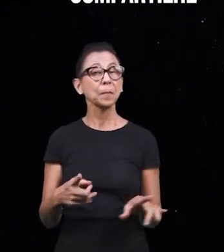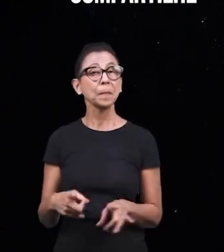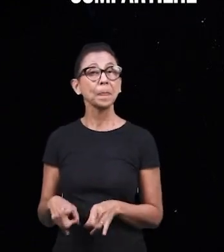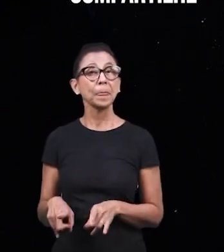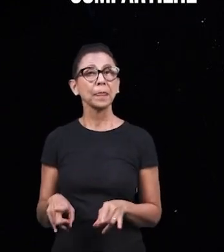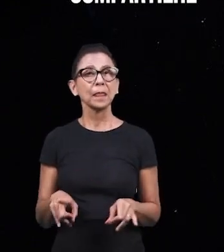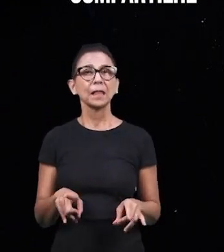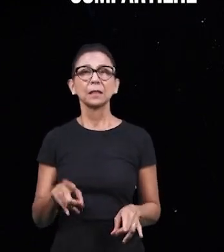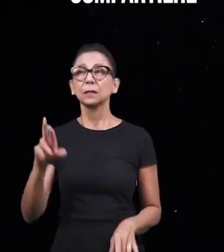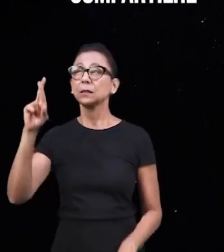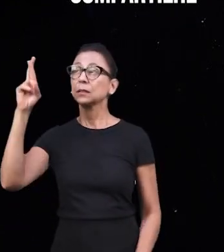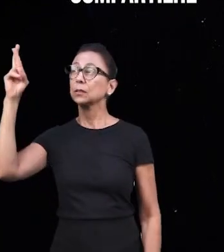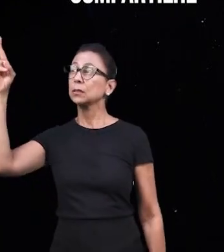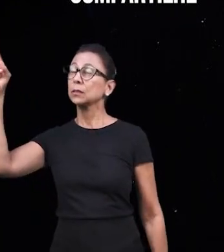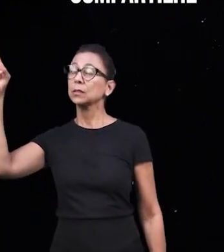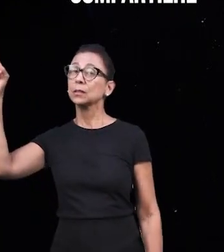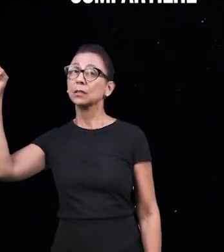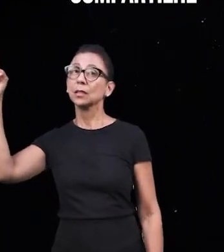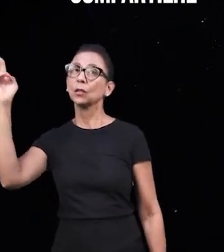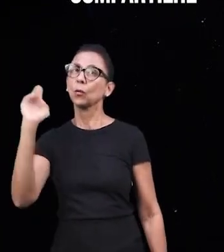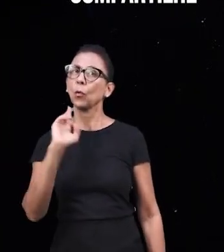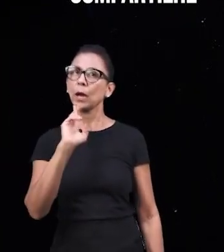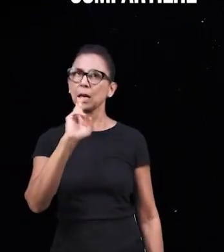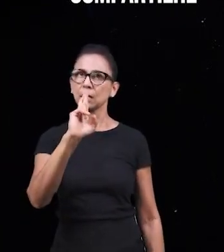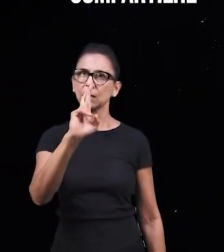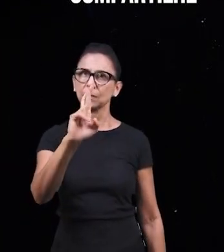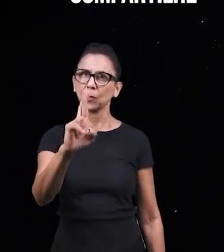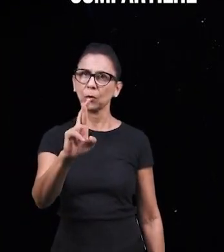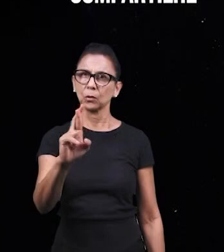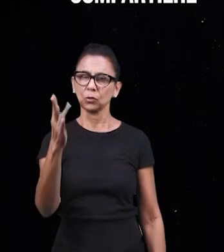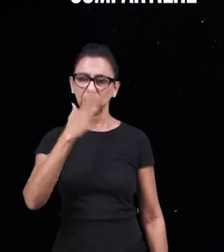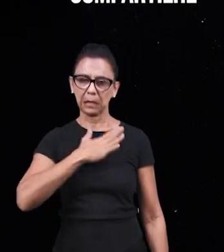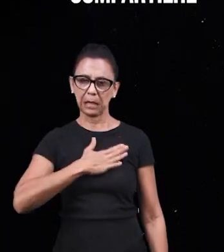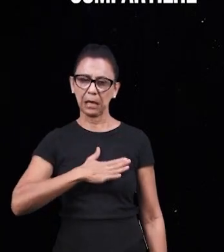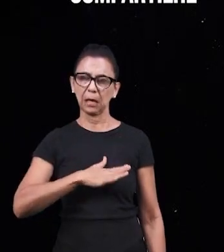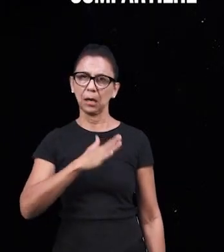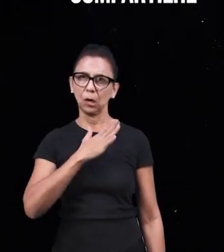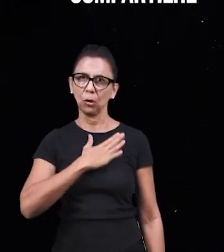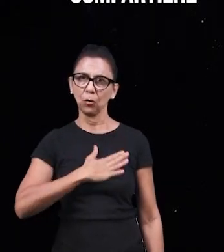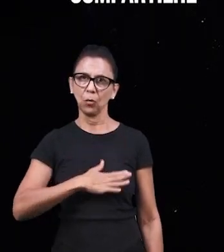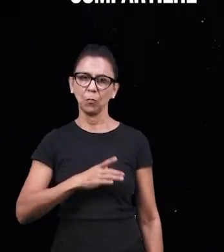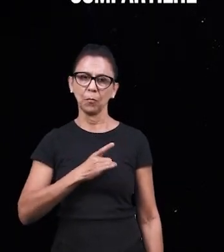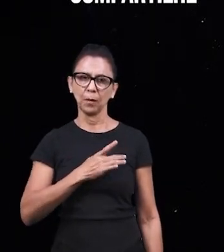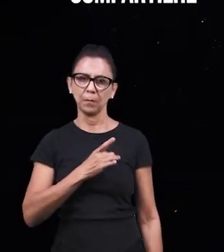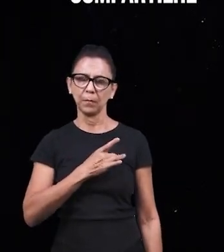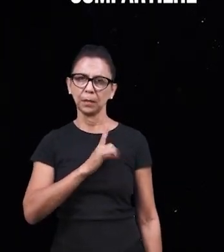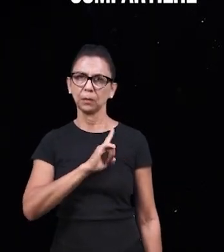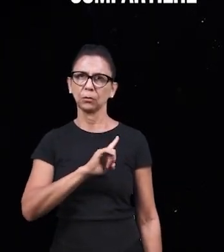Sou consumido.